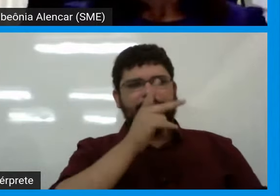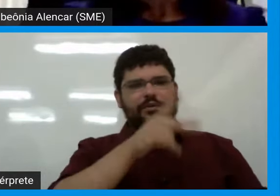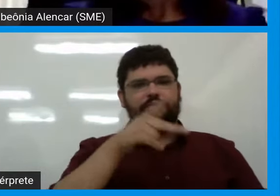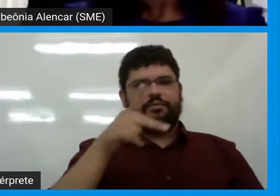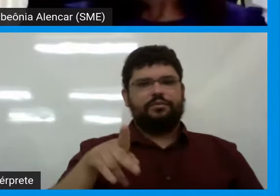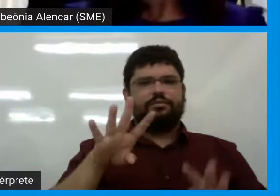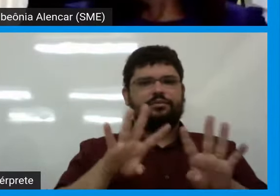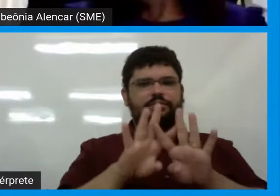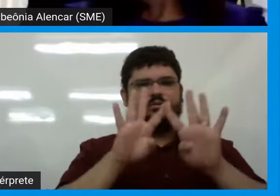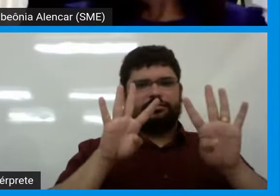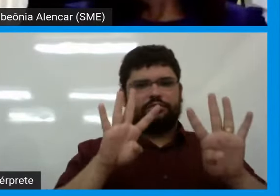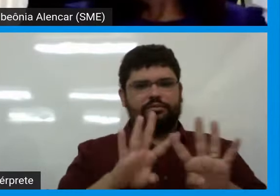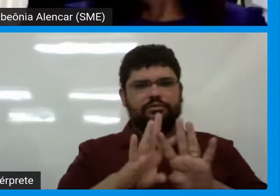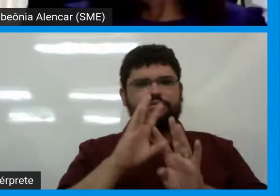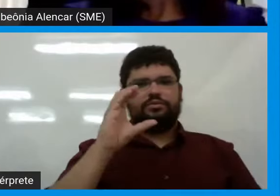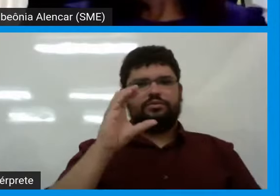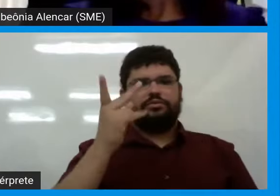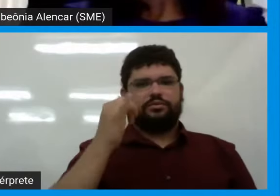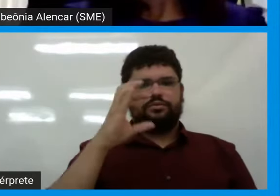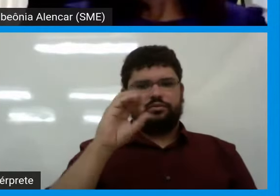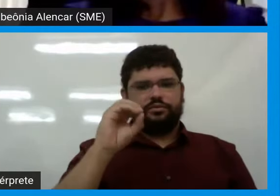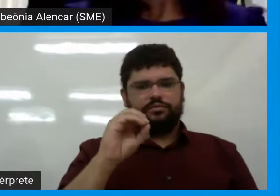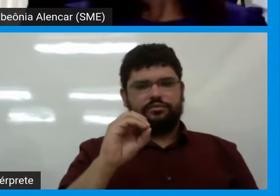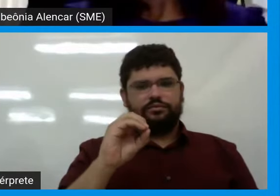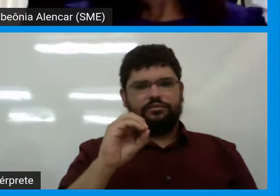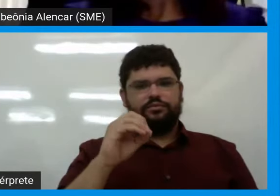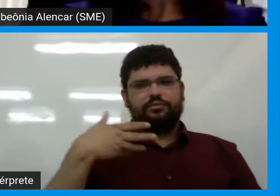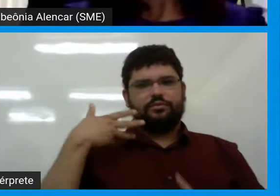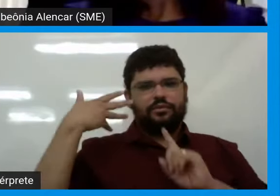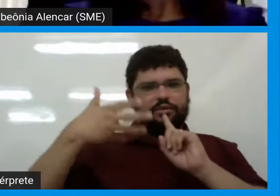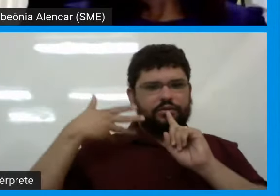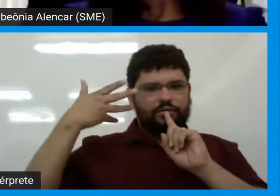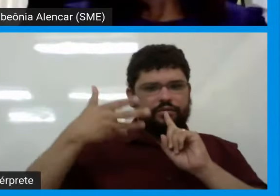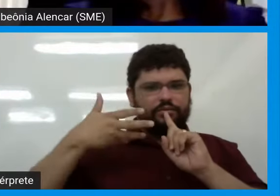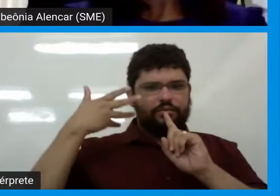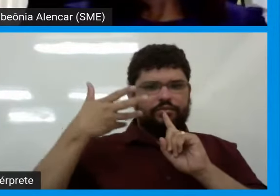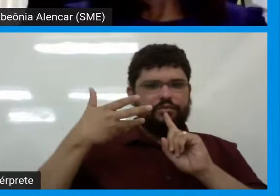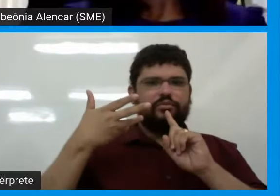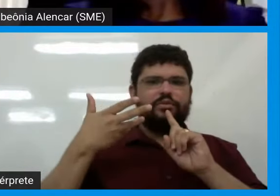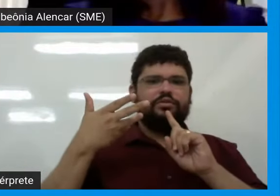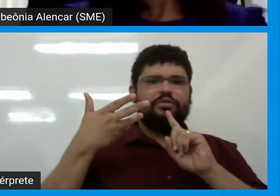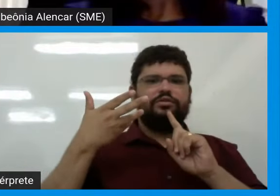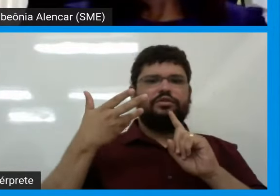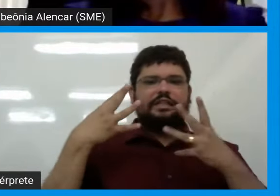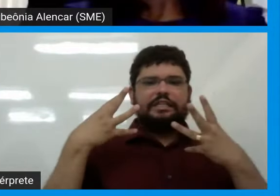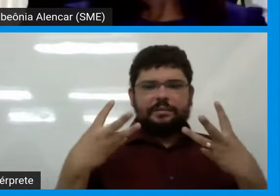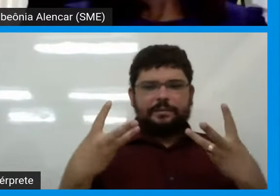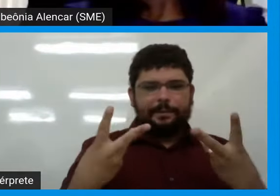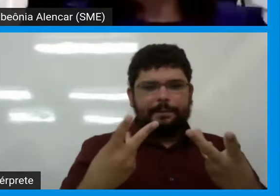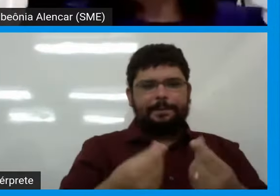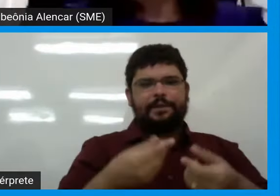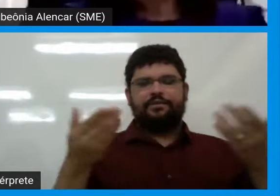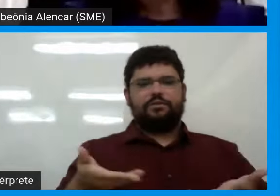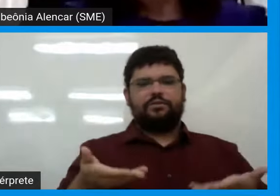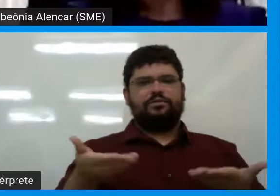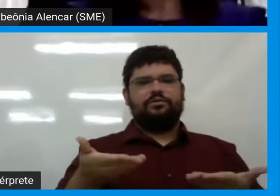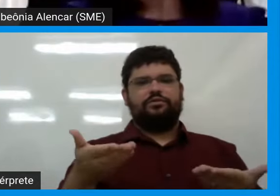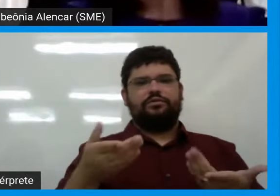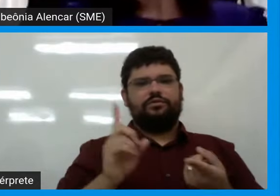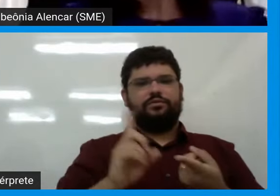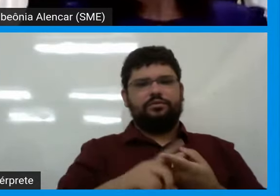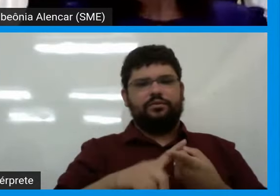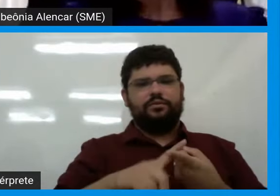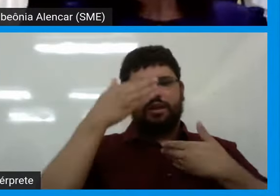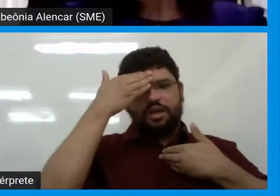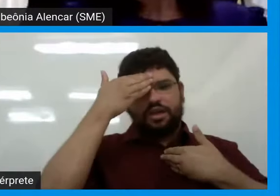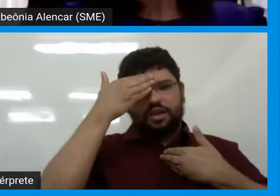UERN, doutor Chico Dantas, né, palestrante ilustre deste dia, agradecer a presença de todos